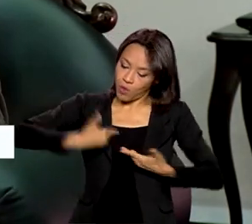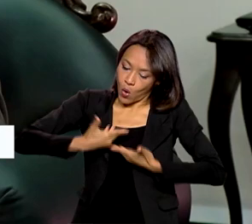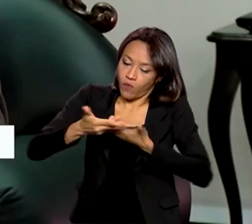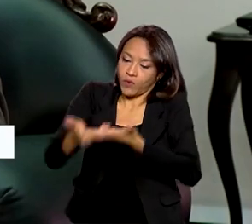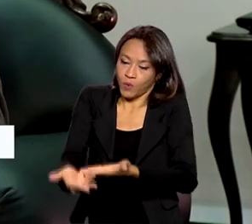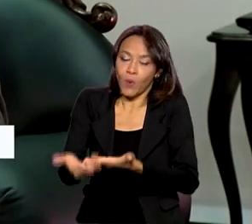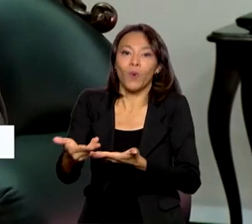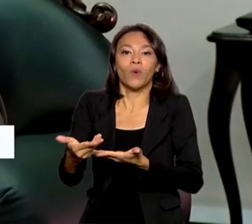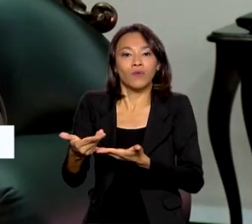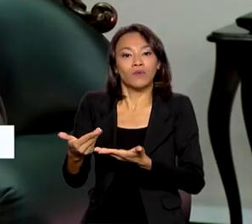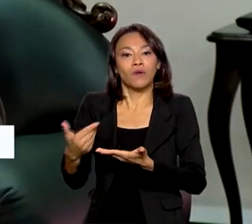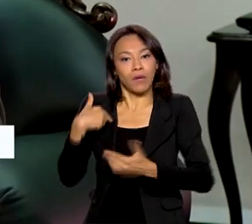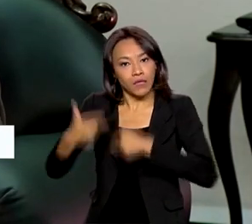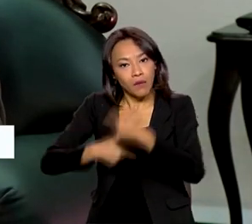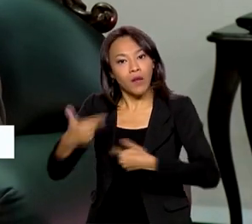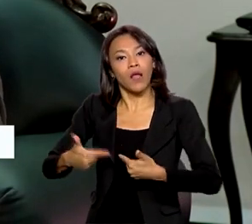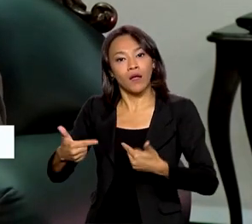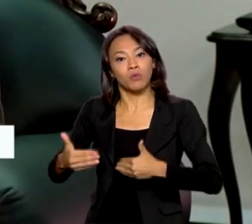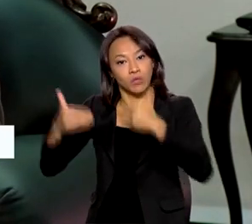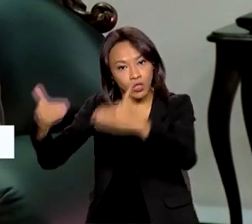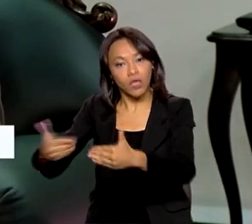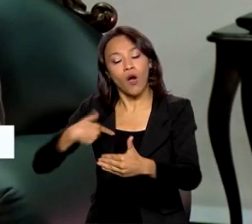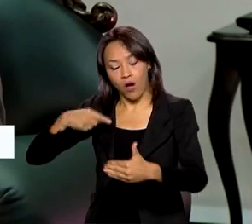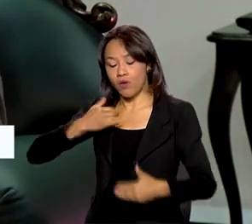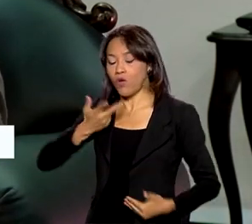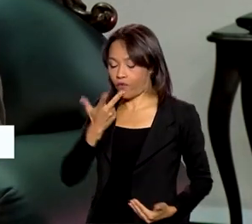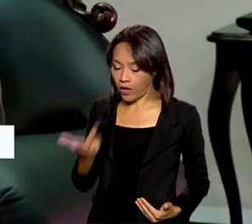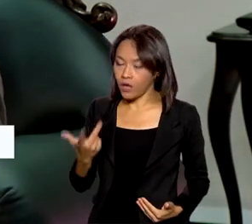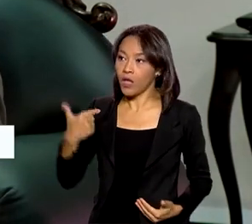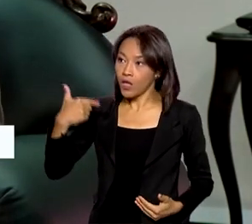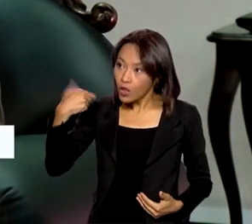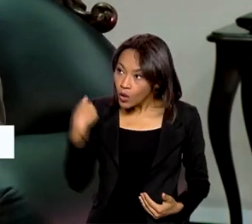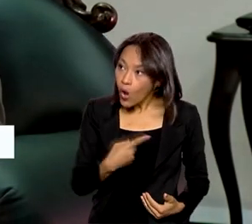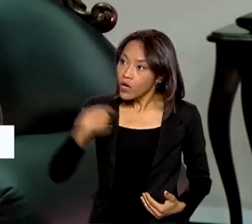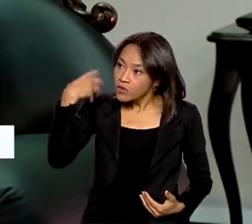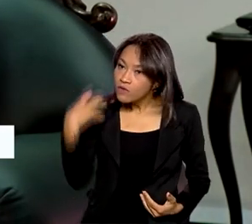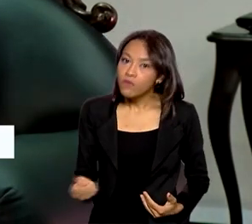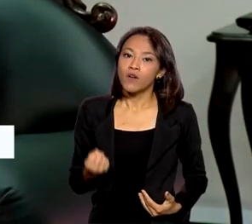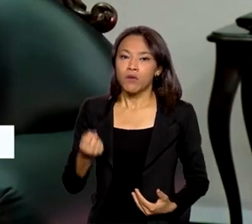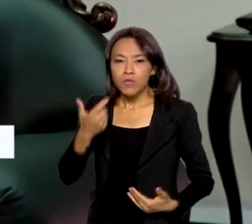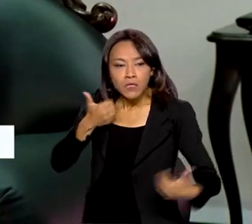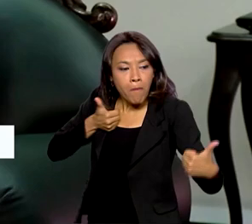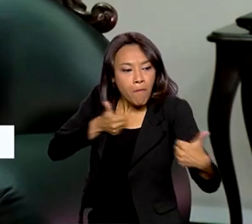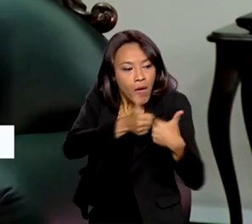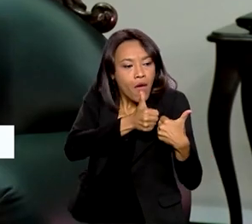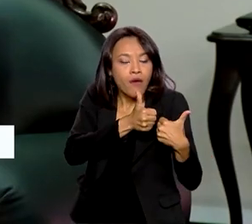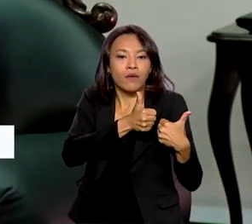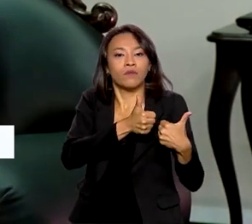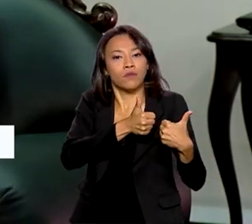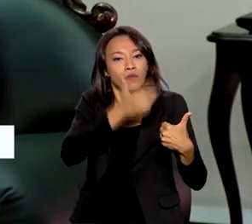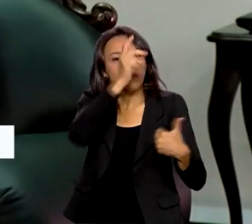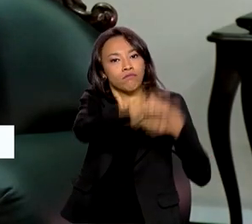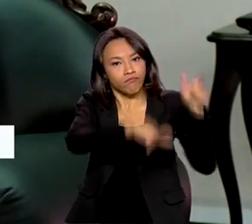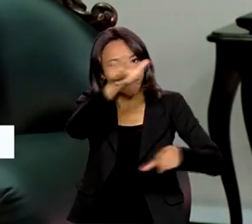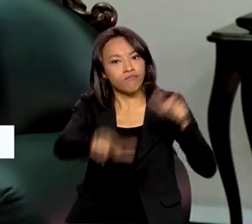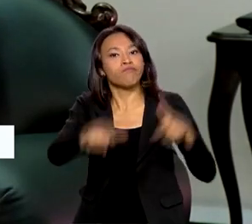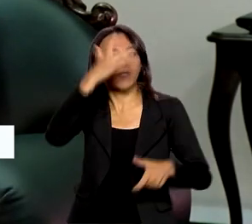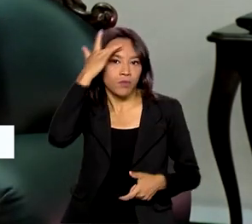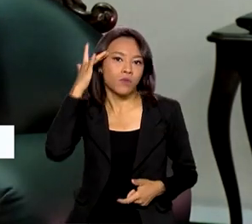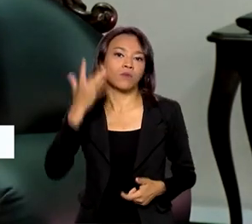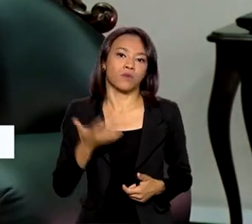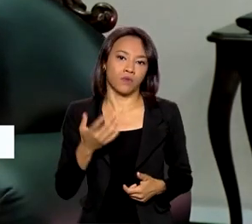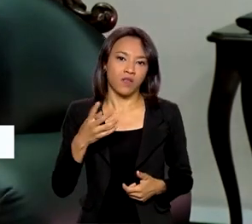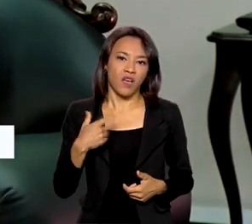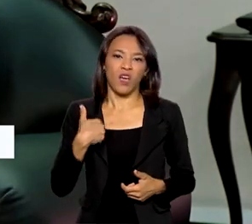me convidou para assumir o ministério uma coisa que eu disse a ele foi exatamente essa presente nós vamos procurar estar mais perto do cidadão possível